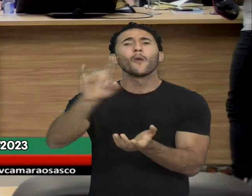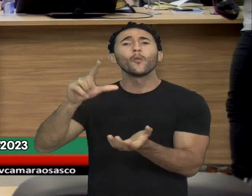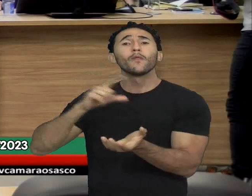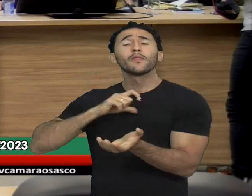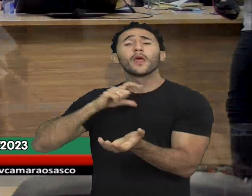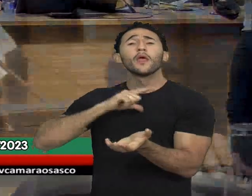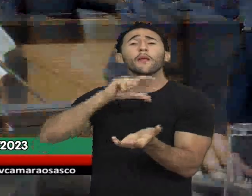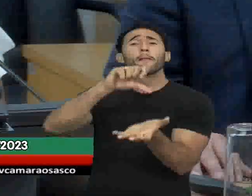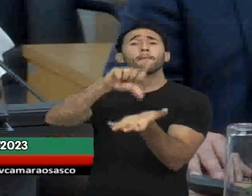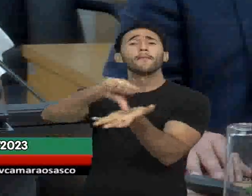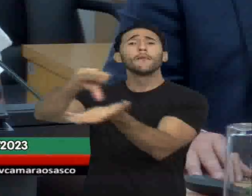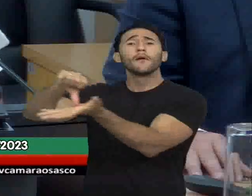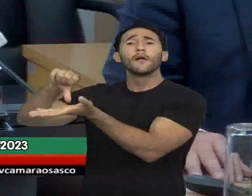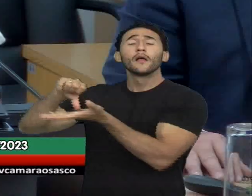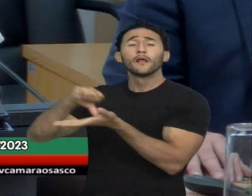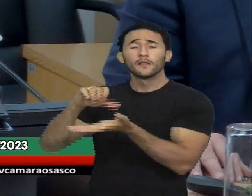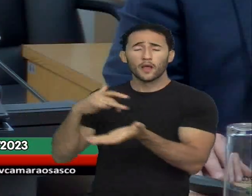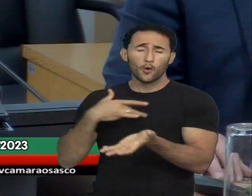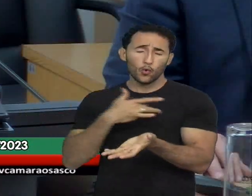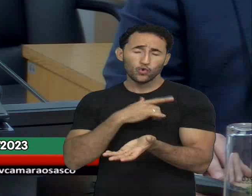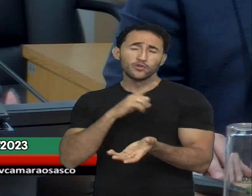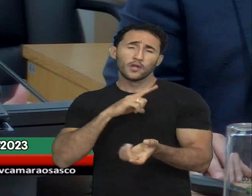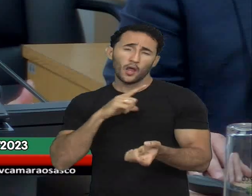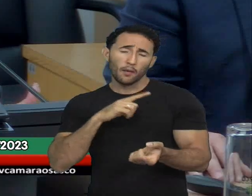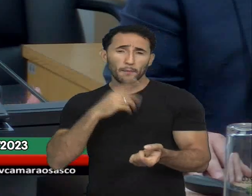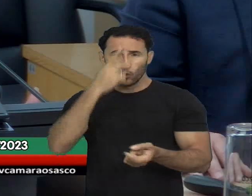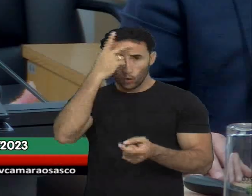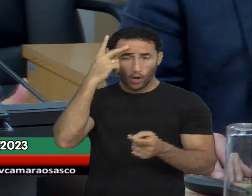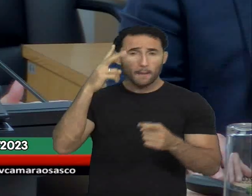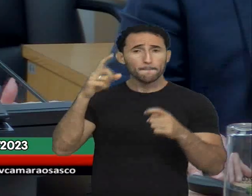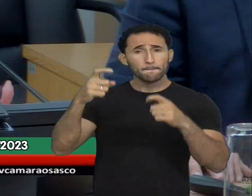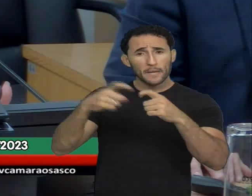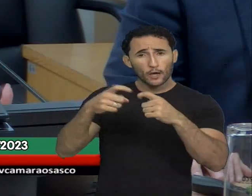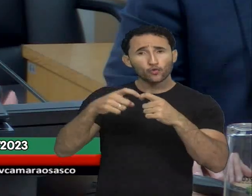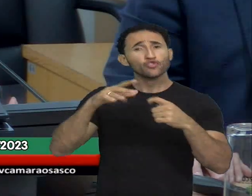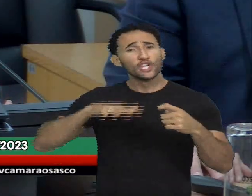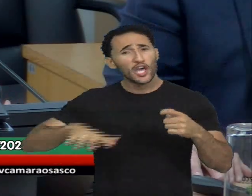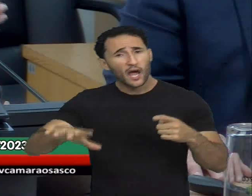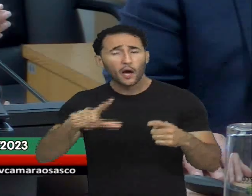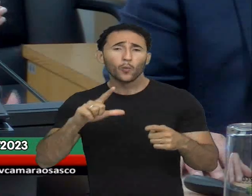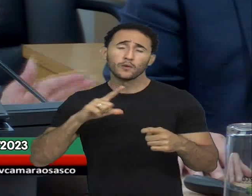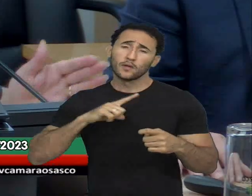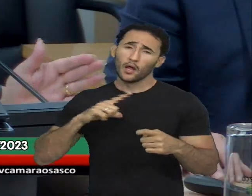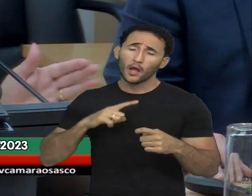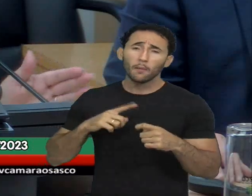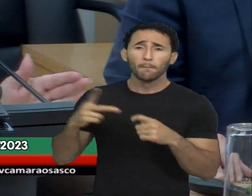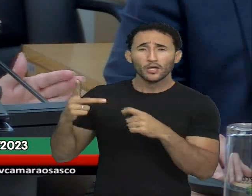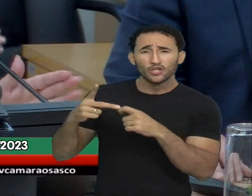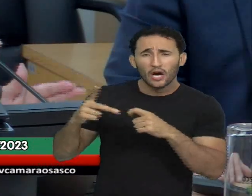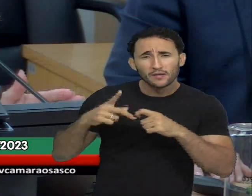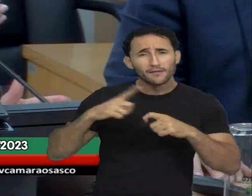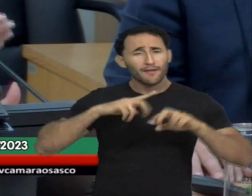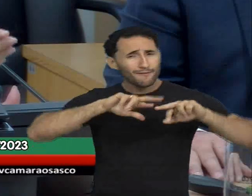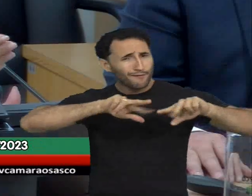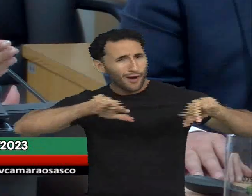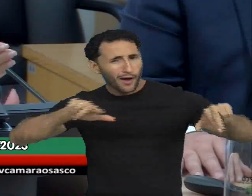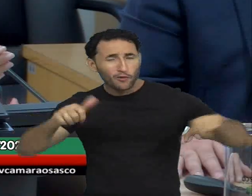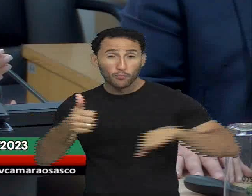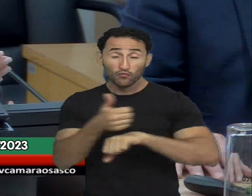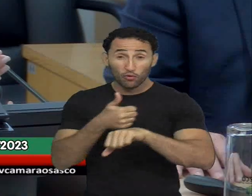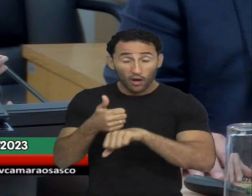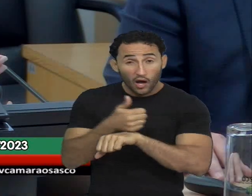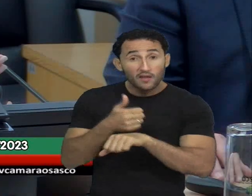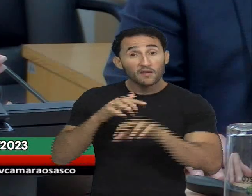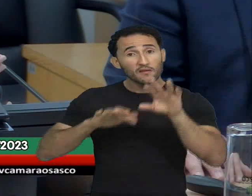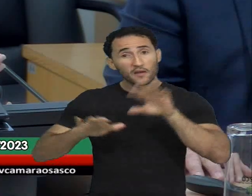saúde, temos clínico, temos ginecologista, e os clínicos que encaminham para a atenção básica, que vai para uma